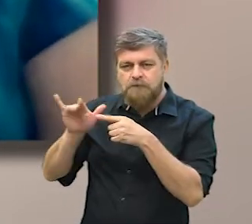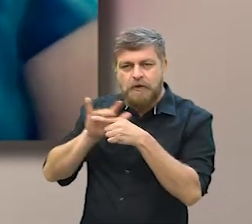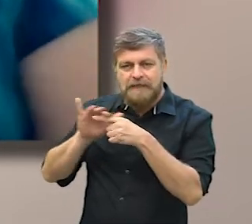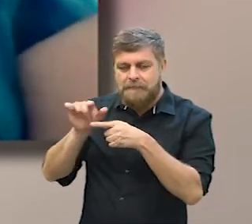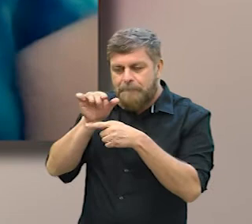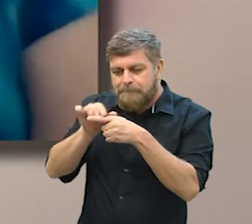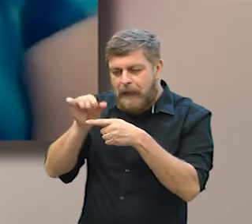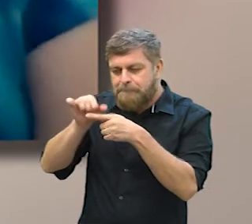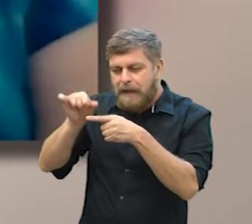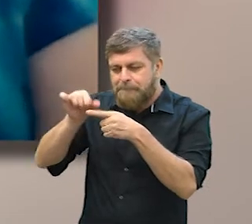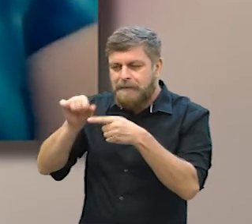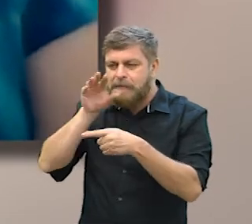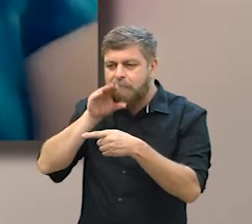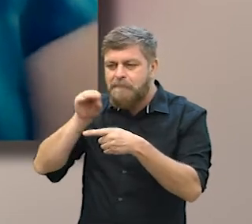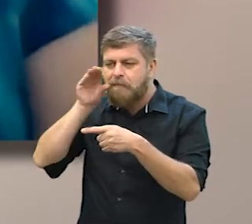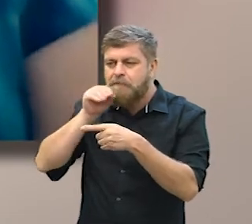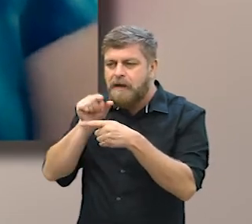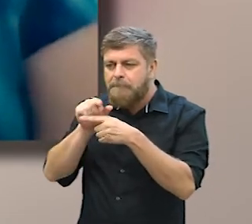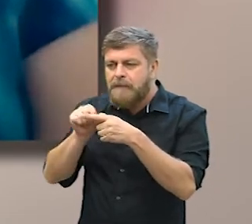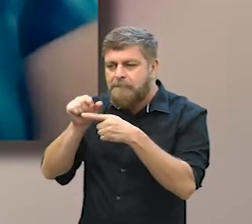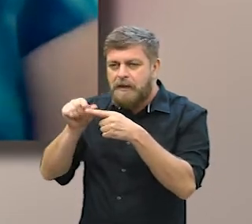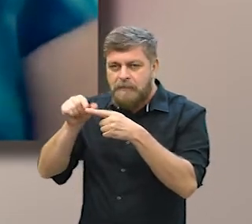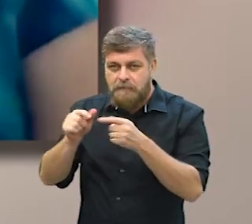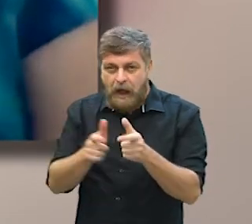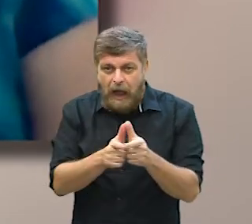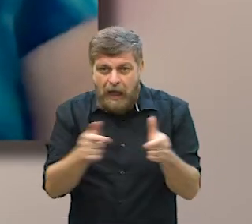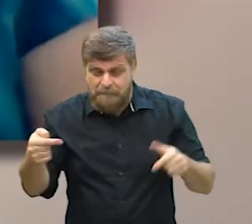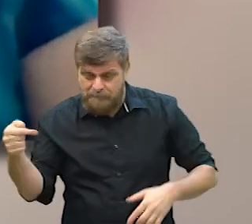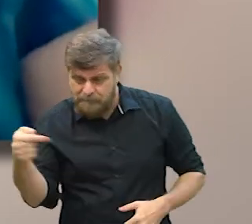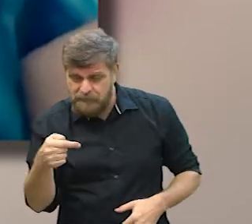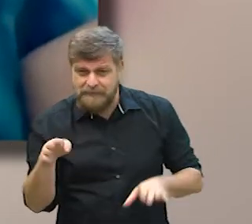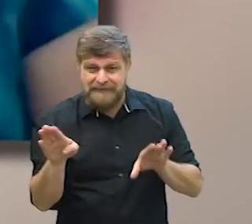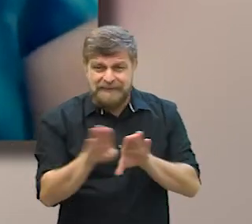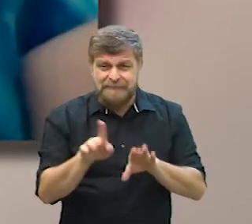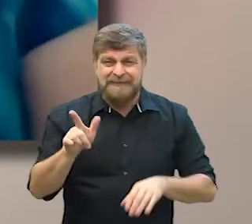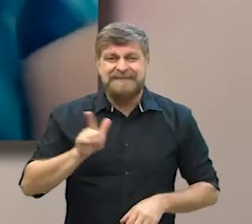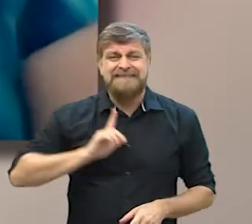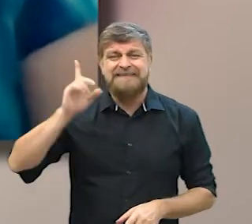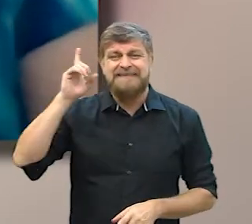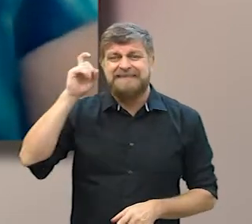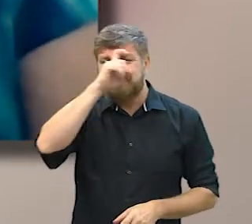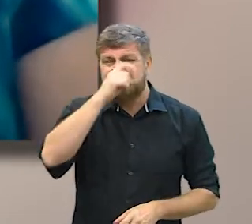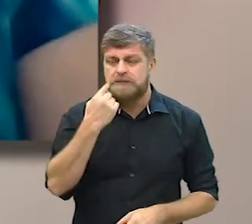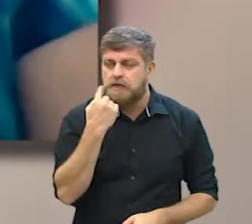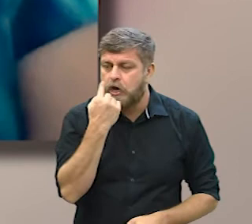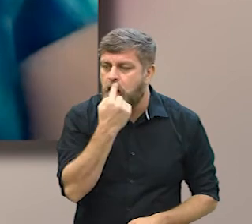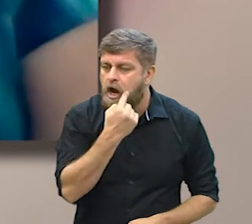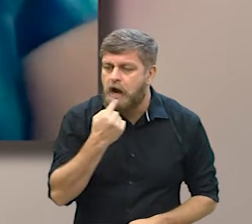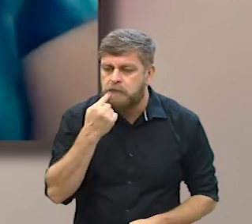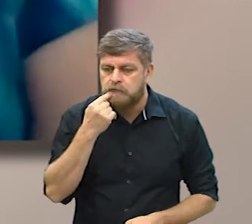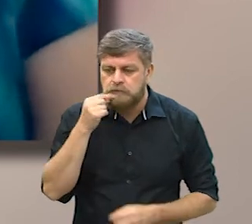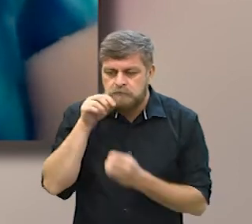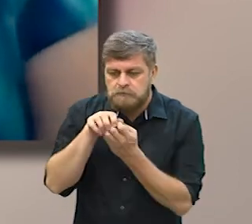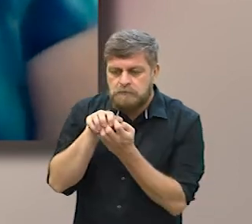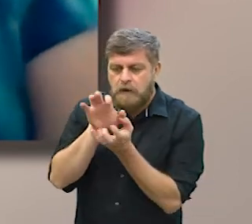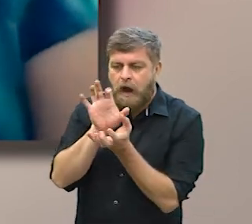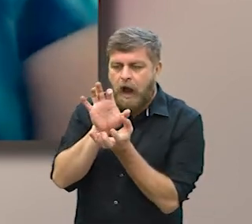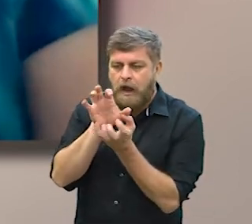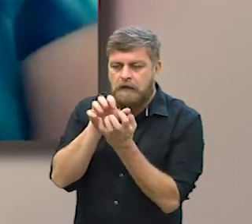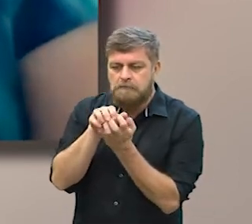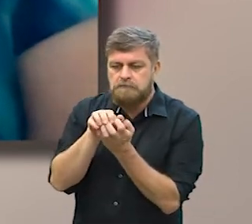um fonema, e muitas dessas crianças, diria também a maioria, ela apresenta uma dificuldade até